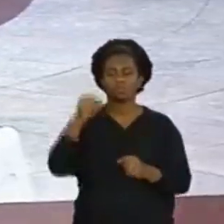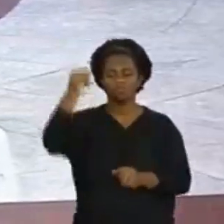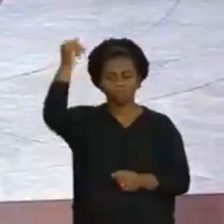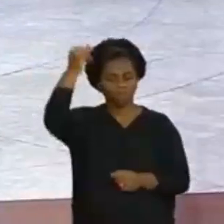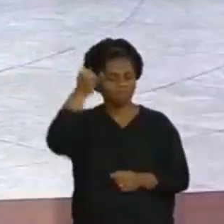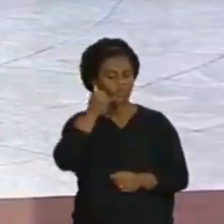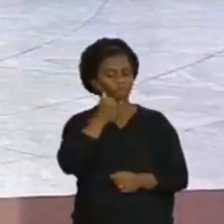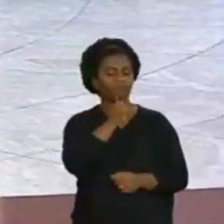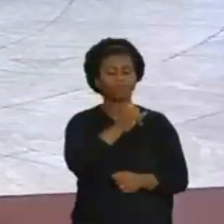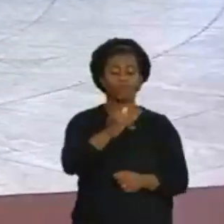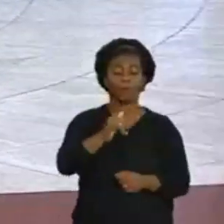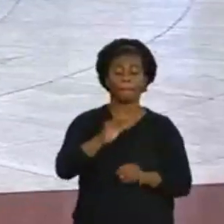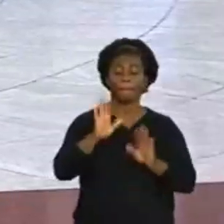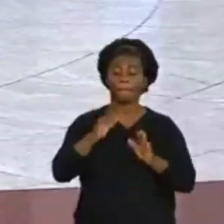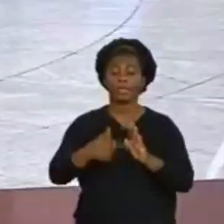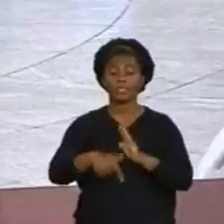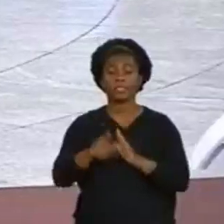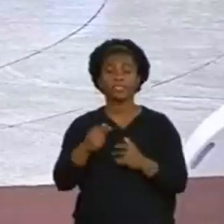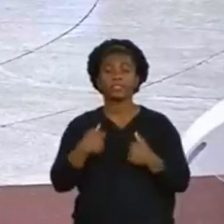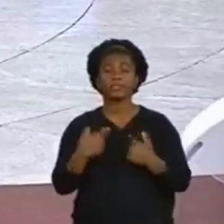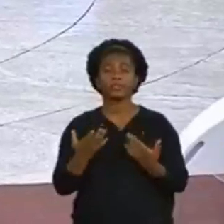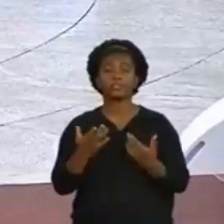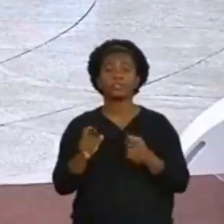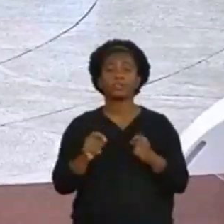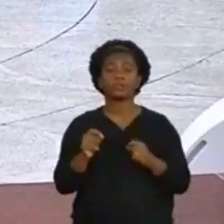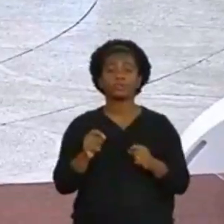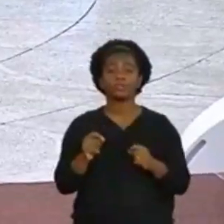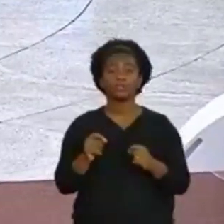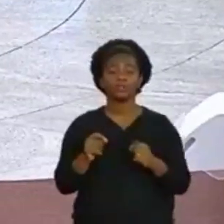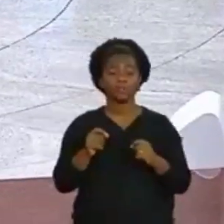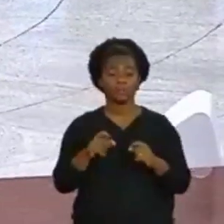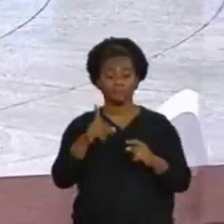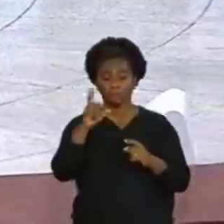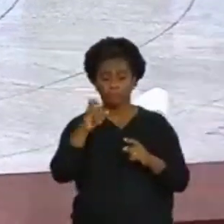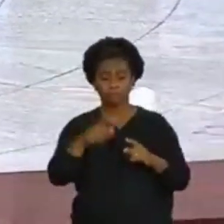agora, mas antes eu queria colocar essa foto.